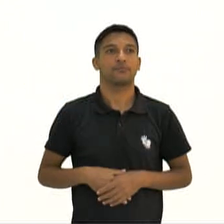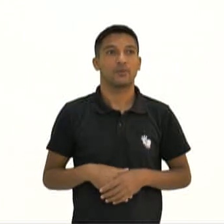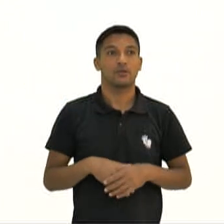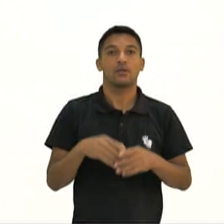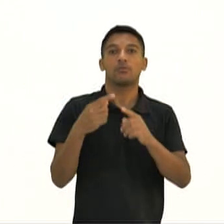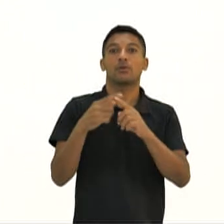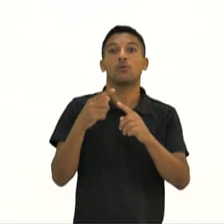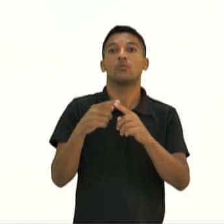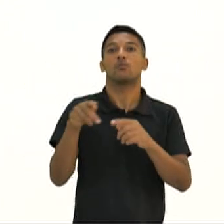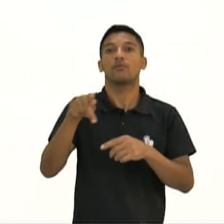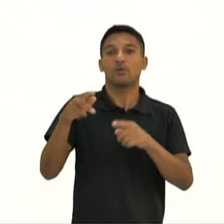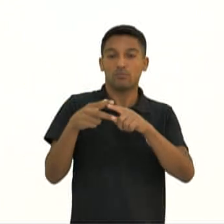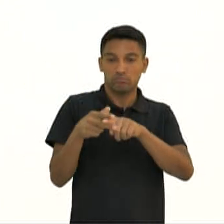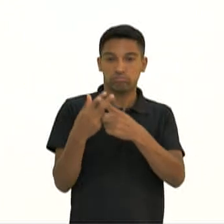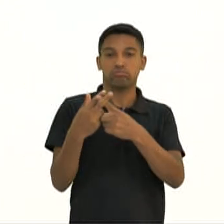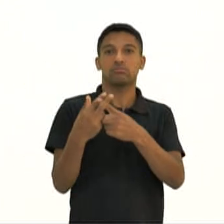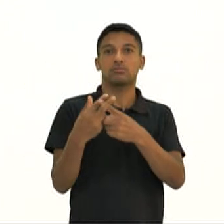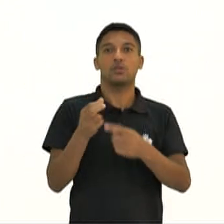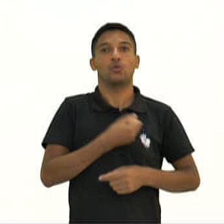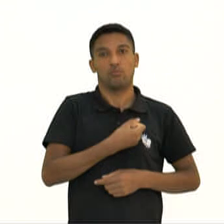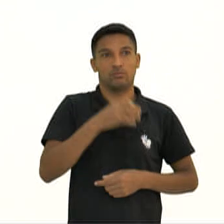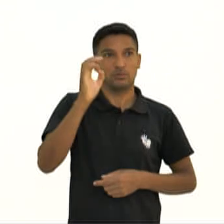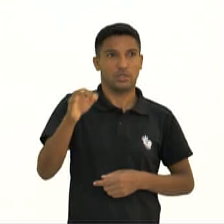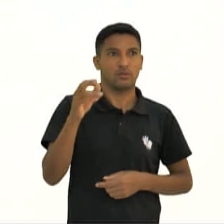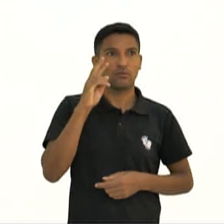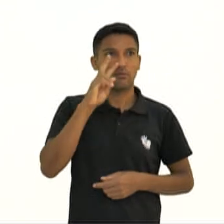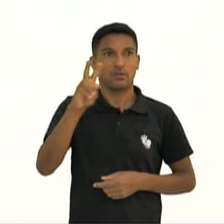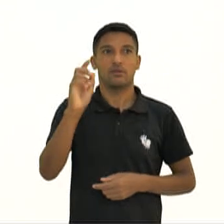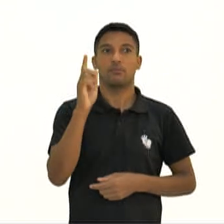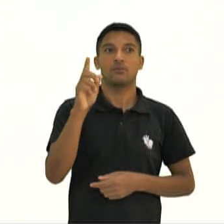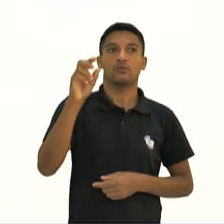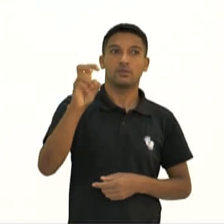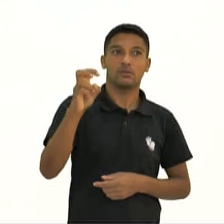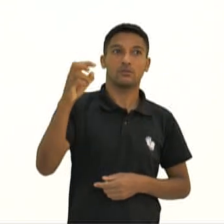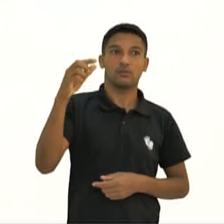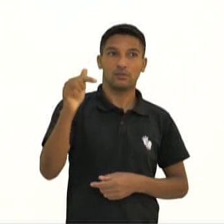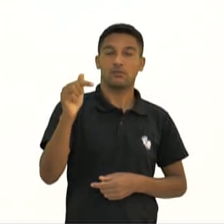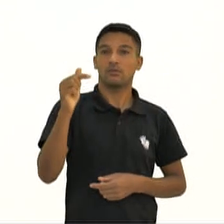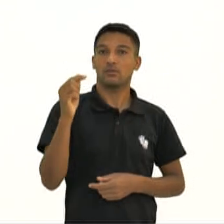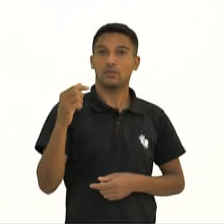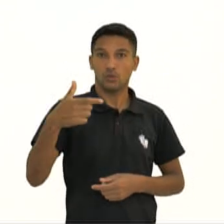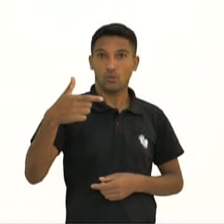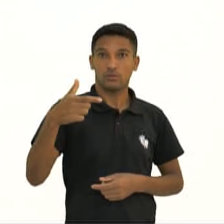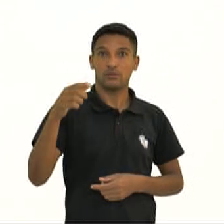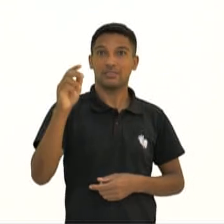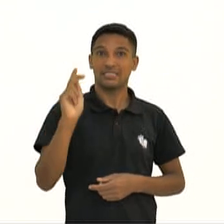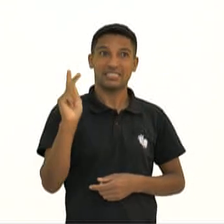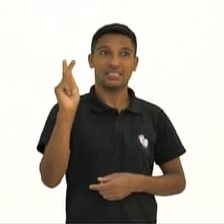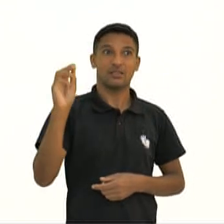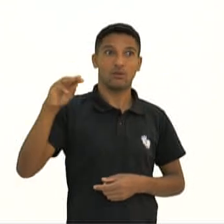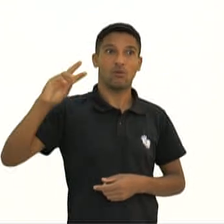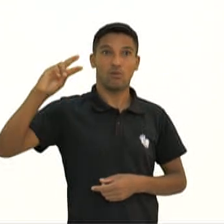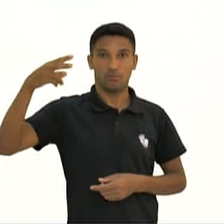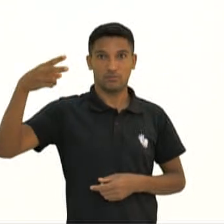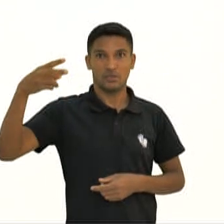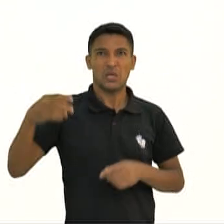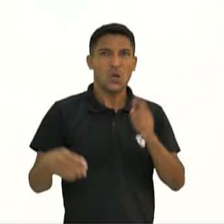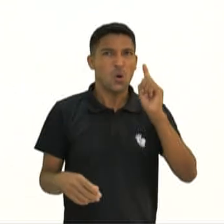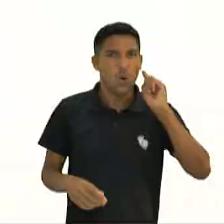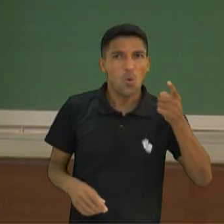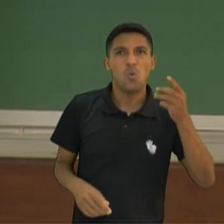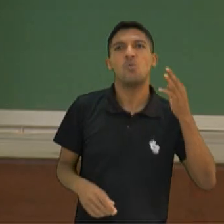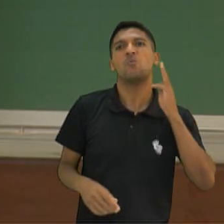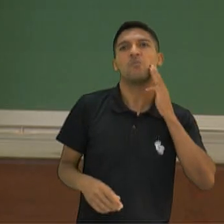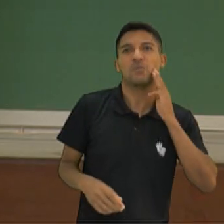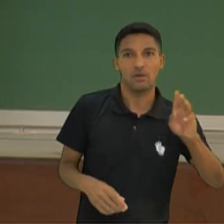Então, correto, 1.572 quilômetros quadrados. Tá? E não 1 milhão, igual o professor falou. 1 milhão, o sonho